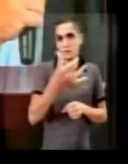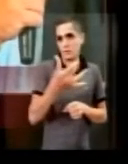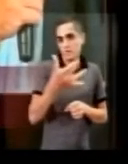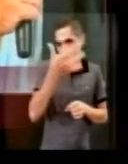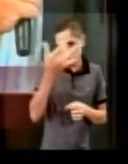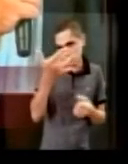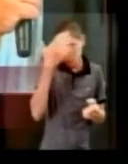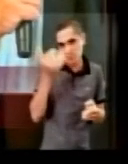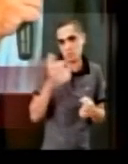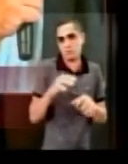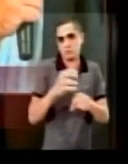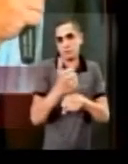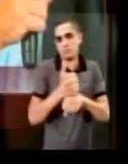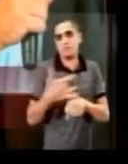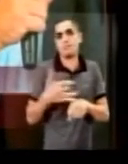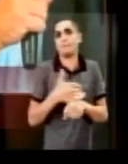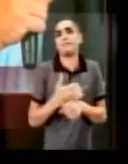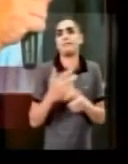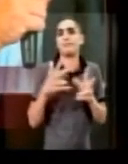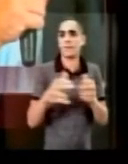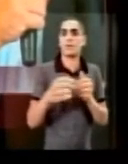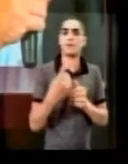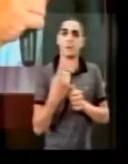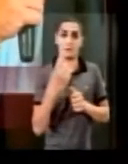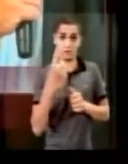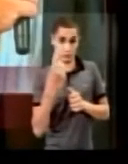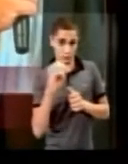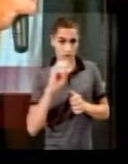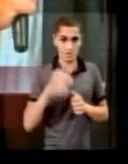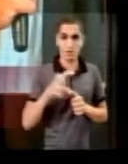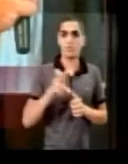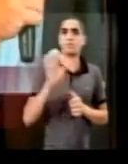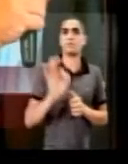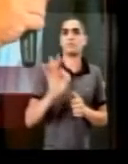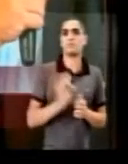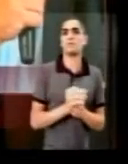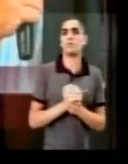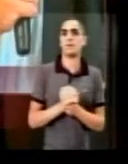10,5% dos confirmados. E